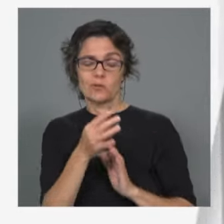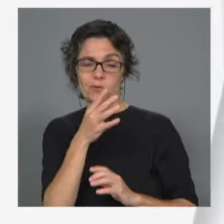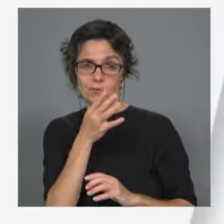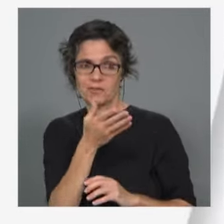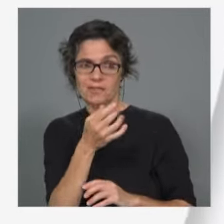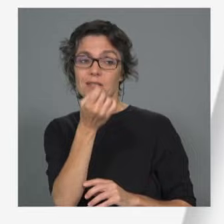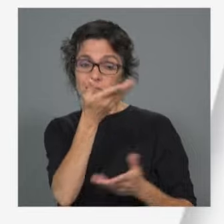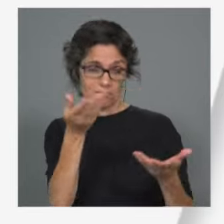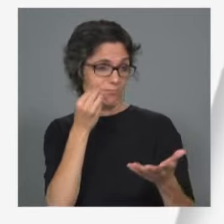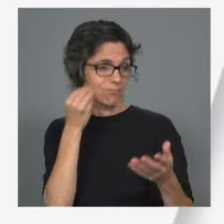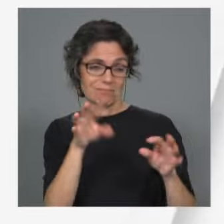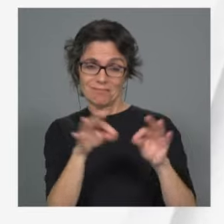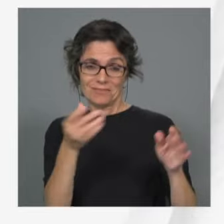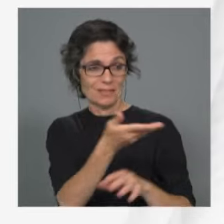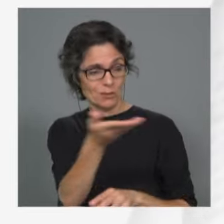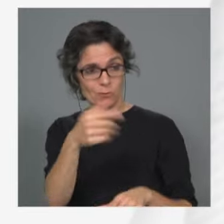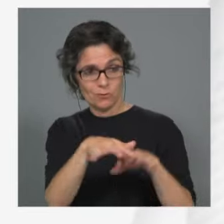vai e faz o mesmo.